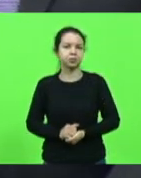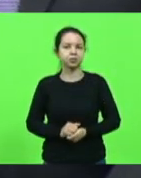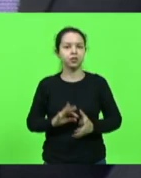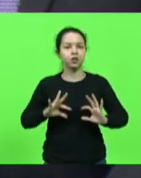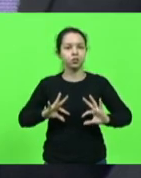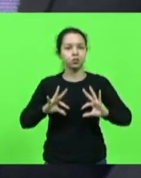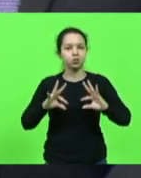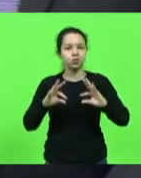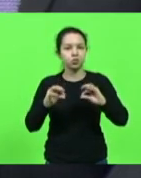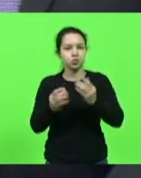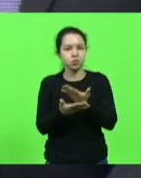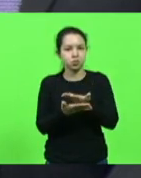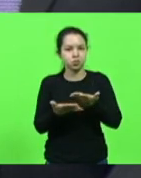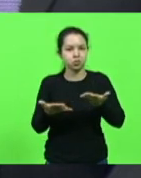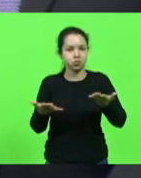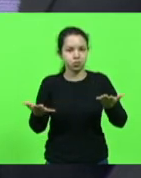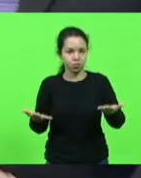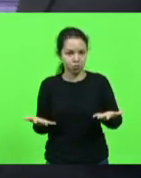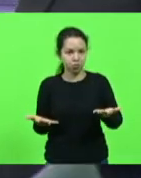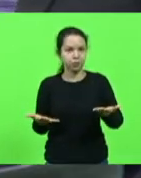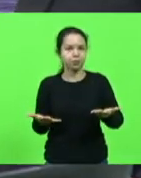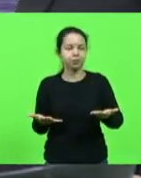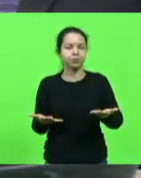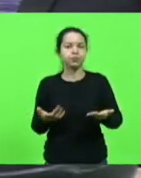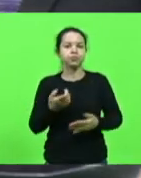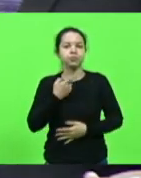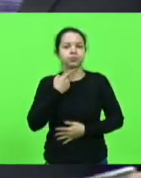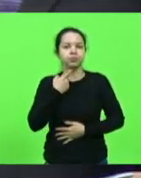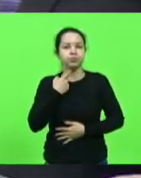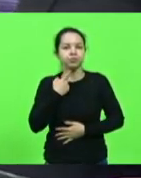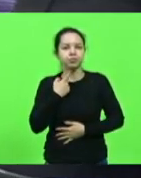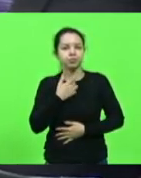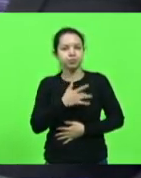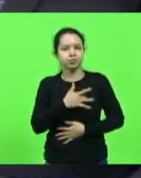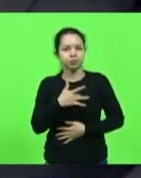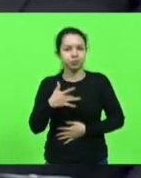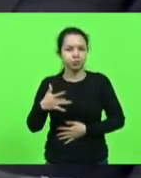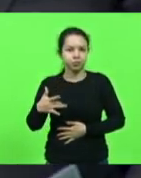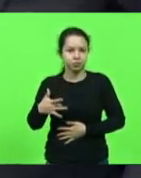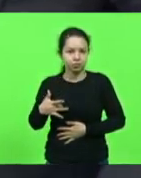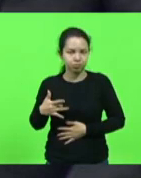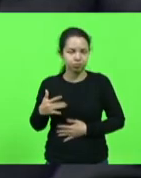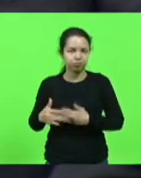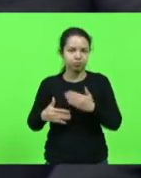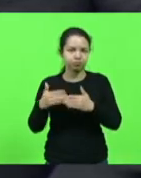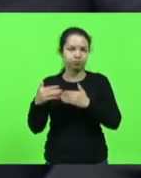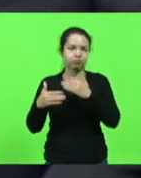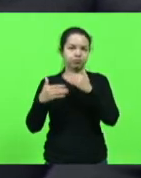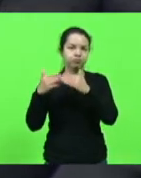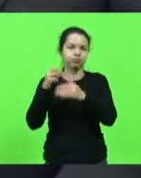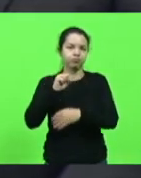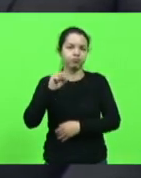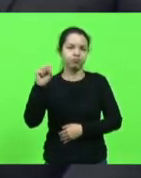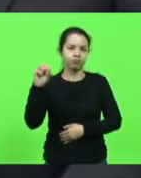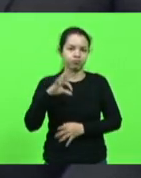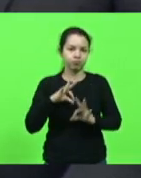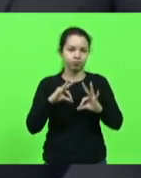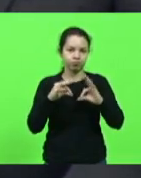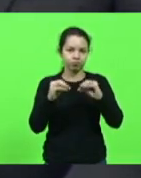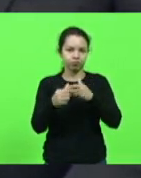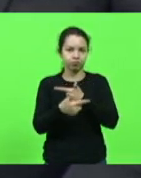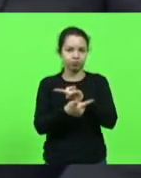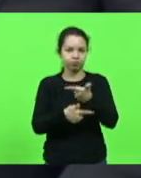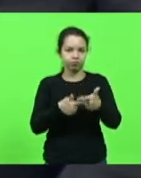todos desejamos votos de saúde, prosperidade e sucesso em todos os seus empreendimentos.